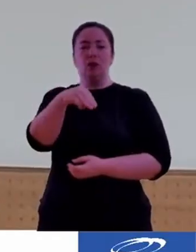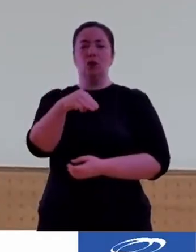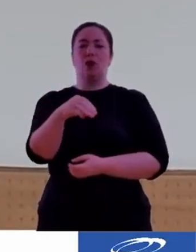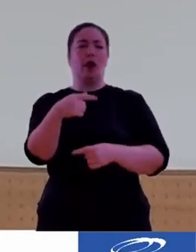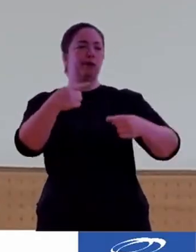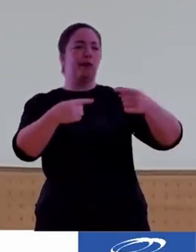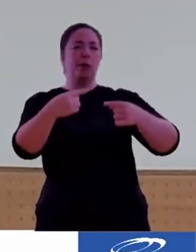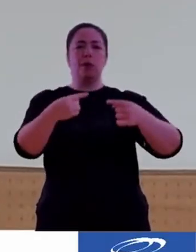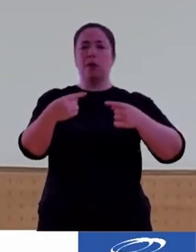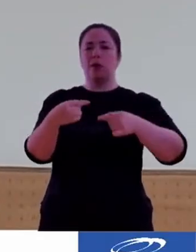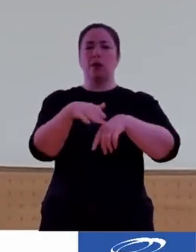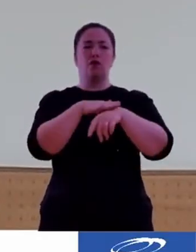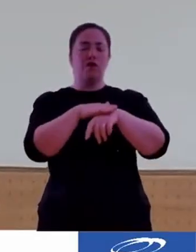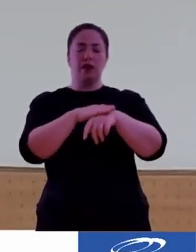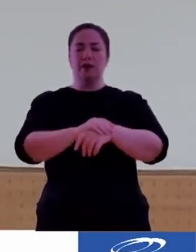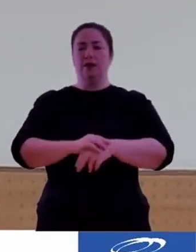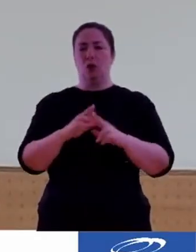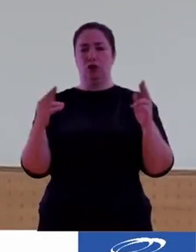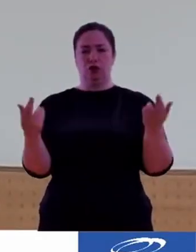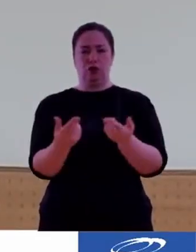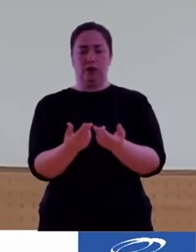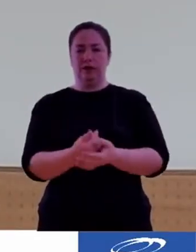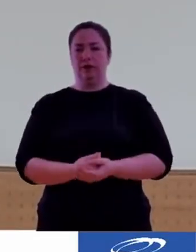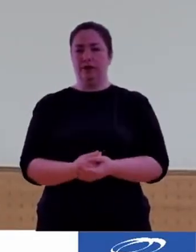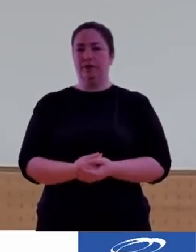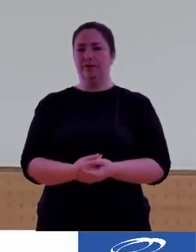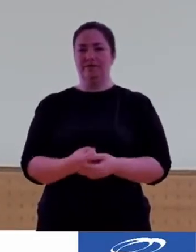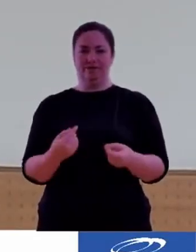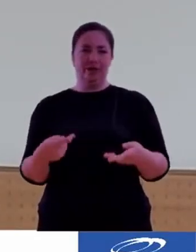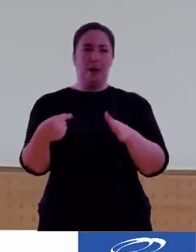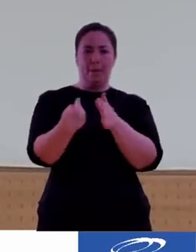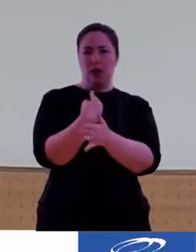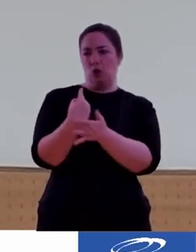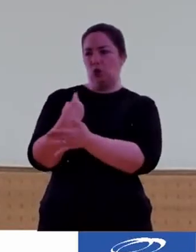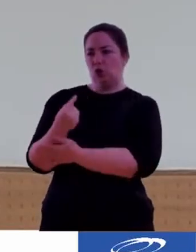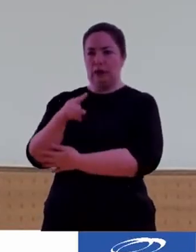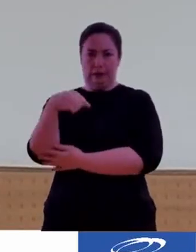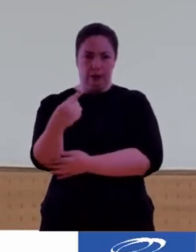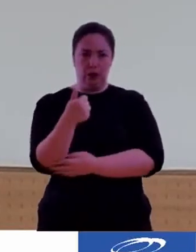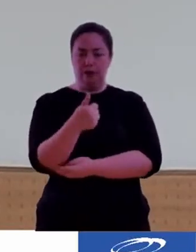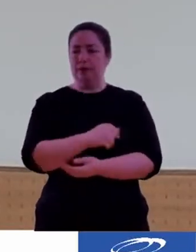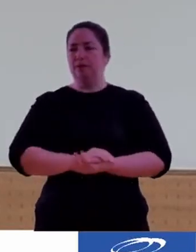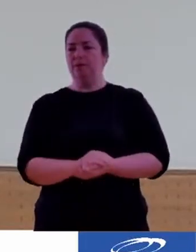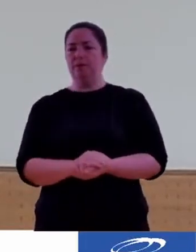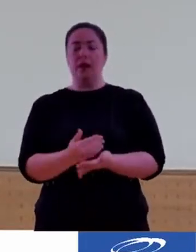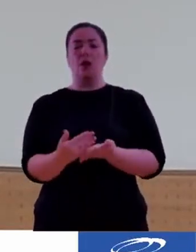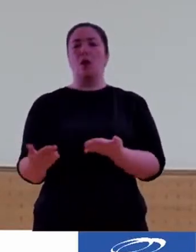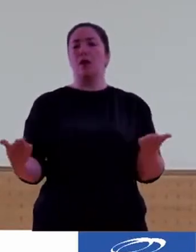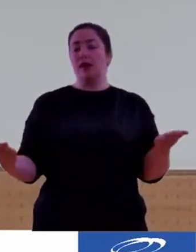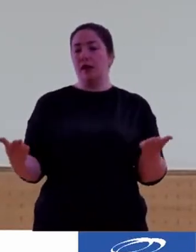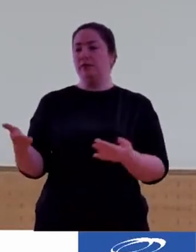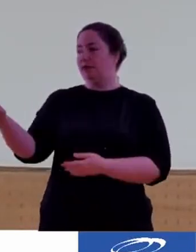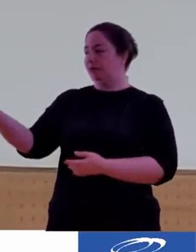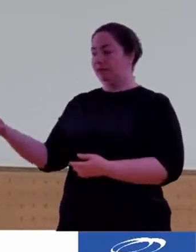Por isso, anotem suas perguntas e a gente fala no final, tá bem? Para darmos início ao nosso ciclo, gostaria de apresentar a mesa